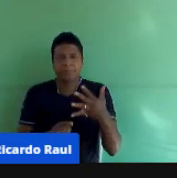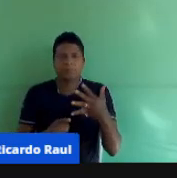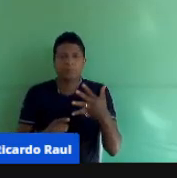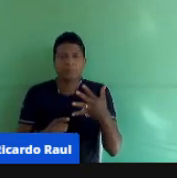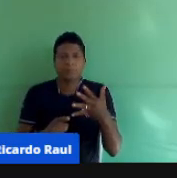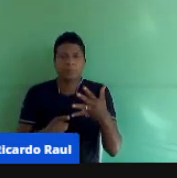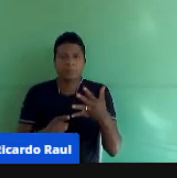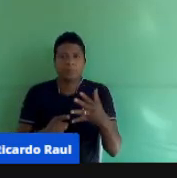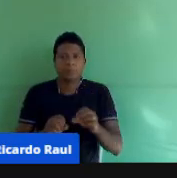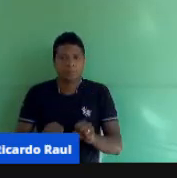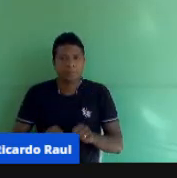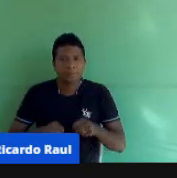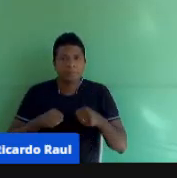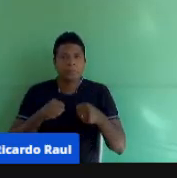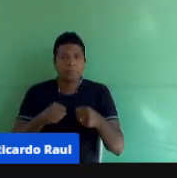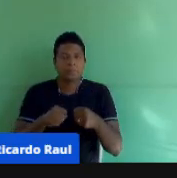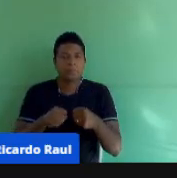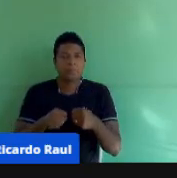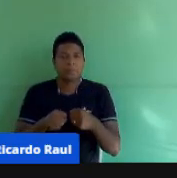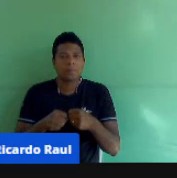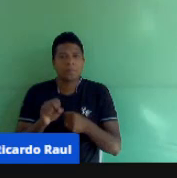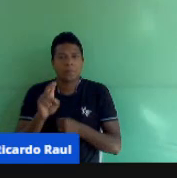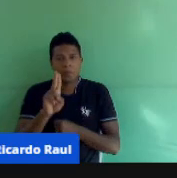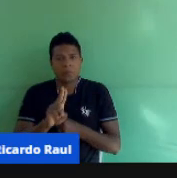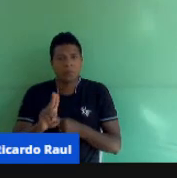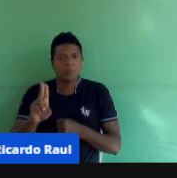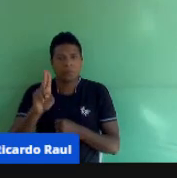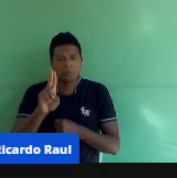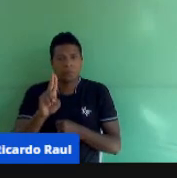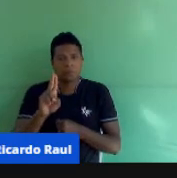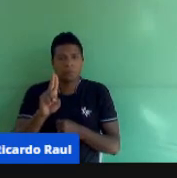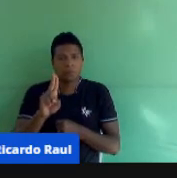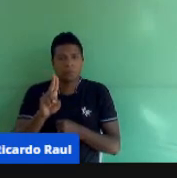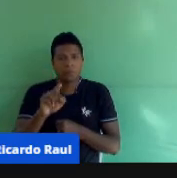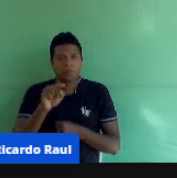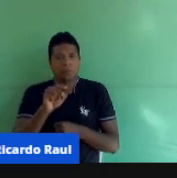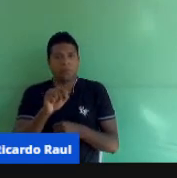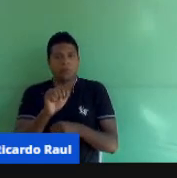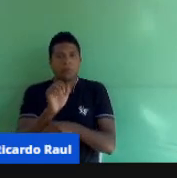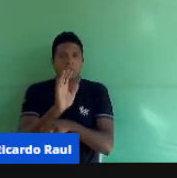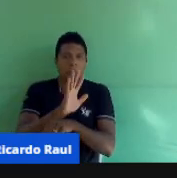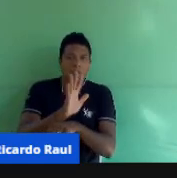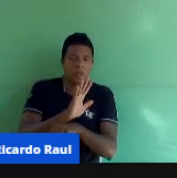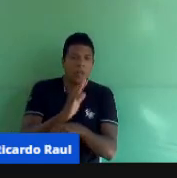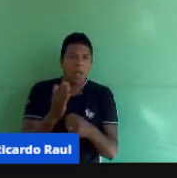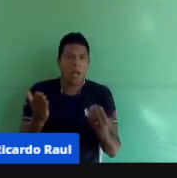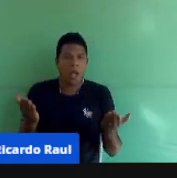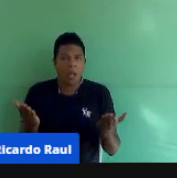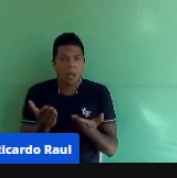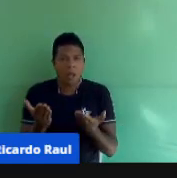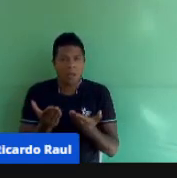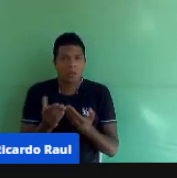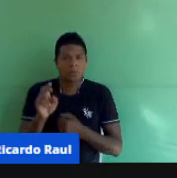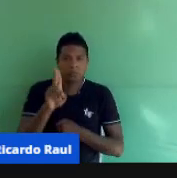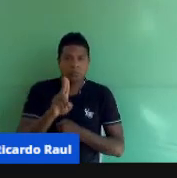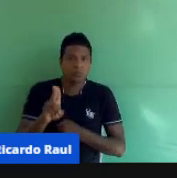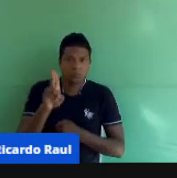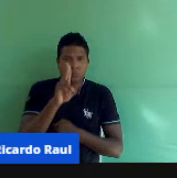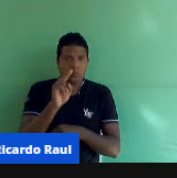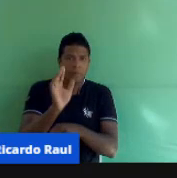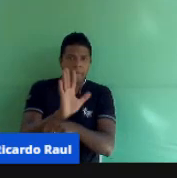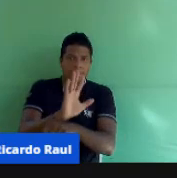potencializa a aplicação desse recurso. Então, o que a gente tem que entender até agora é que a utilização do